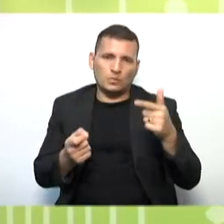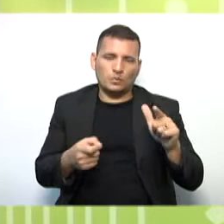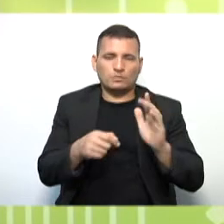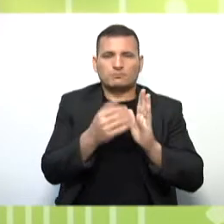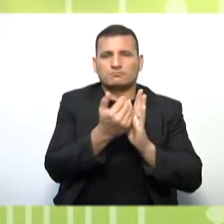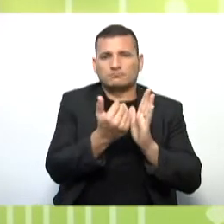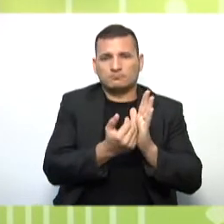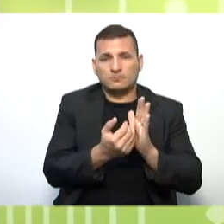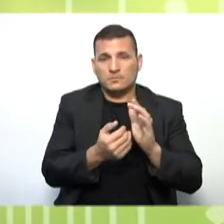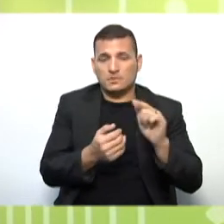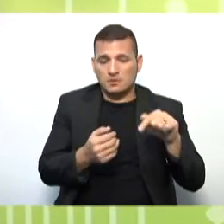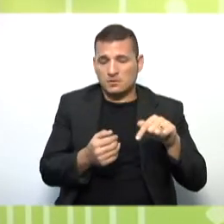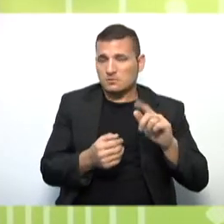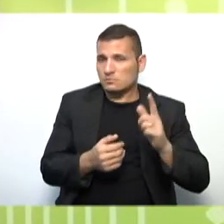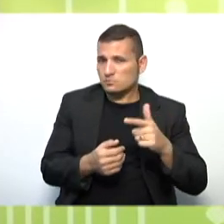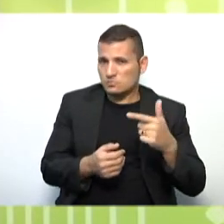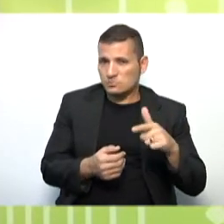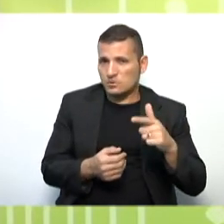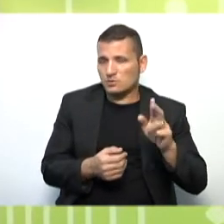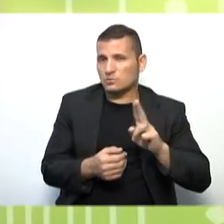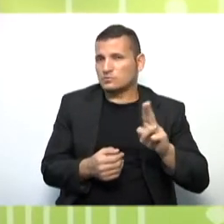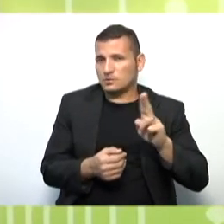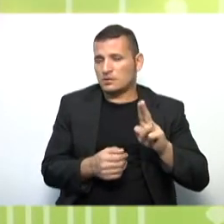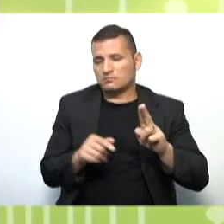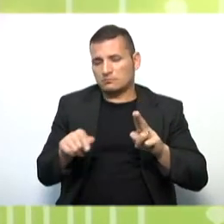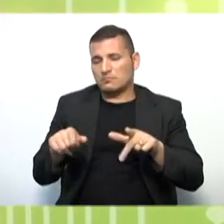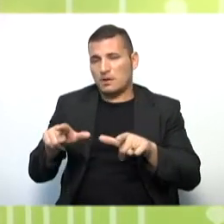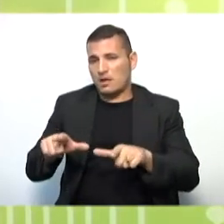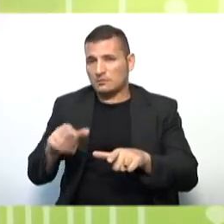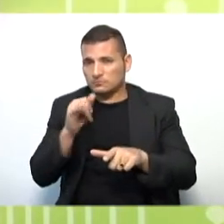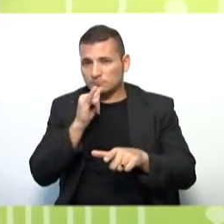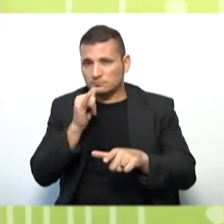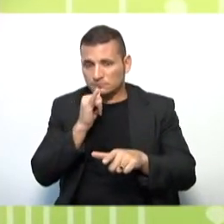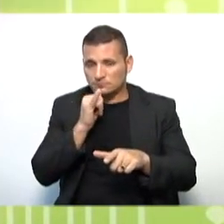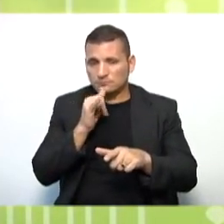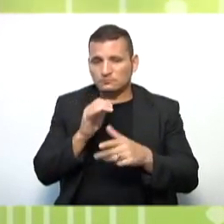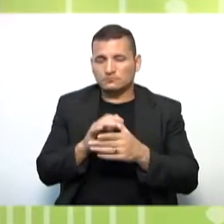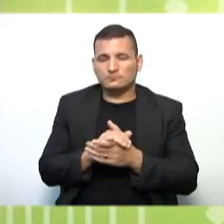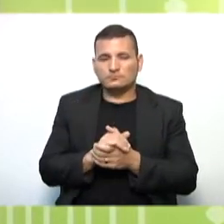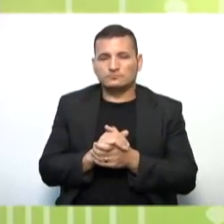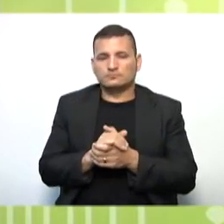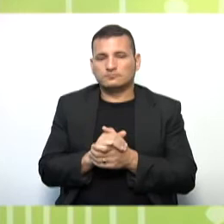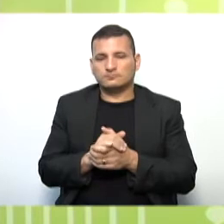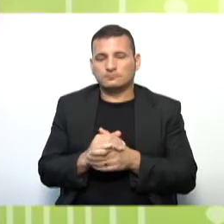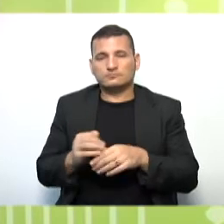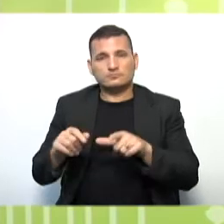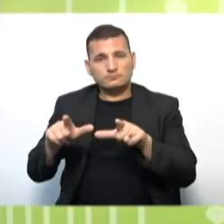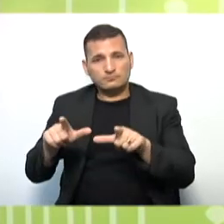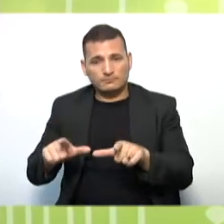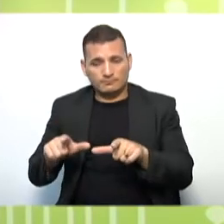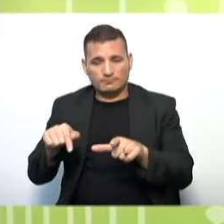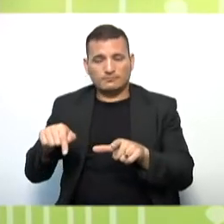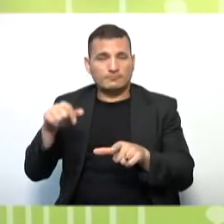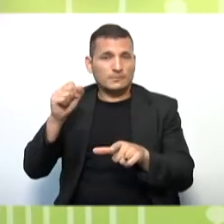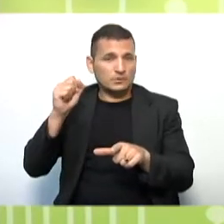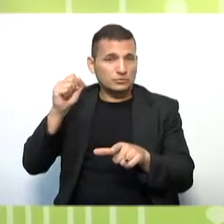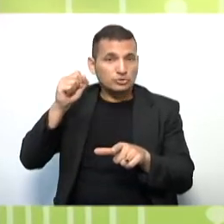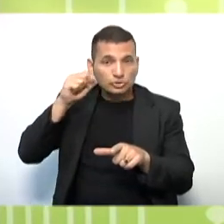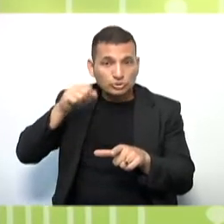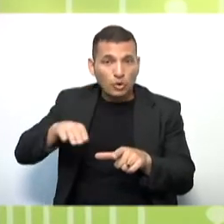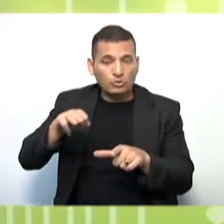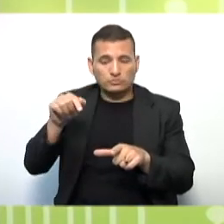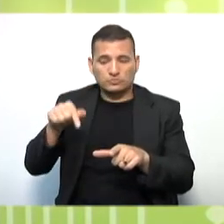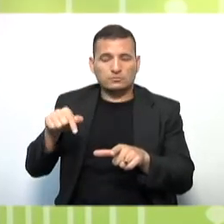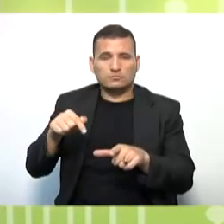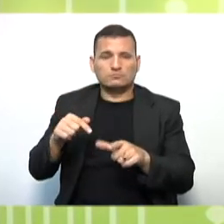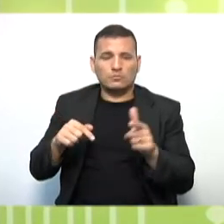hardware que não está usando aquela placa, por exemplo, naquele que a gente falou, o programa, a placa de som, não está sendo usado por esse